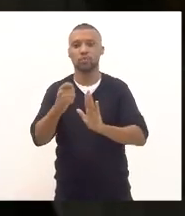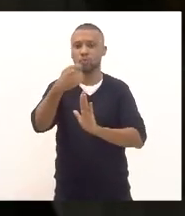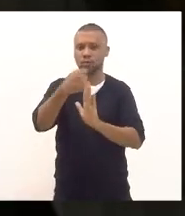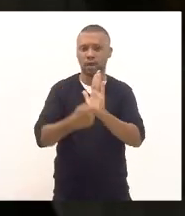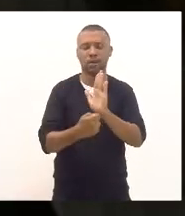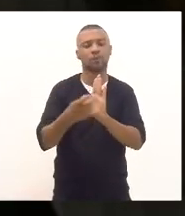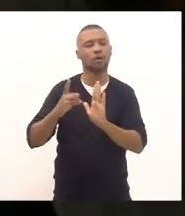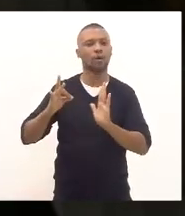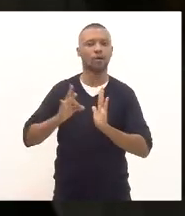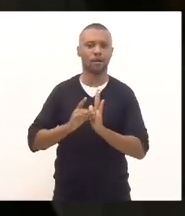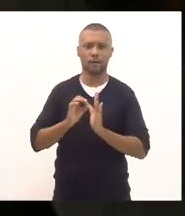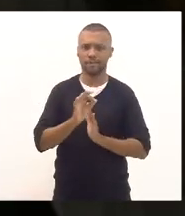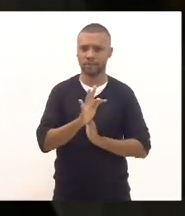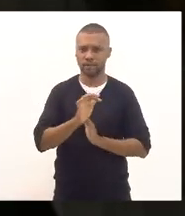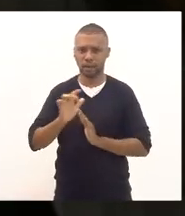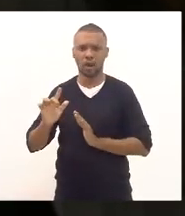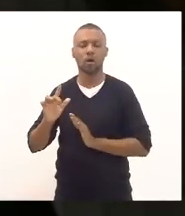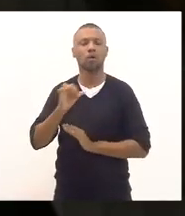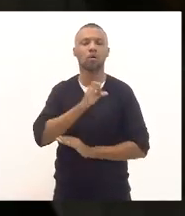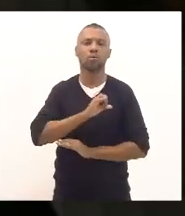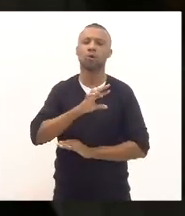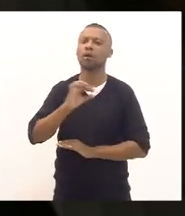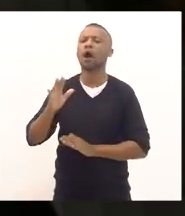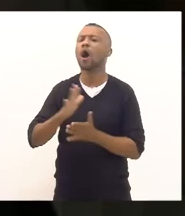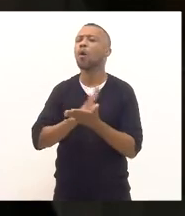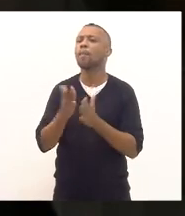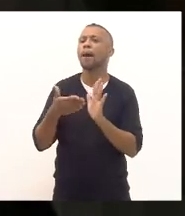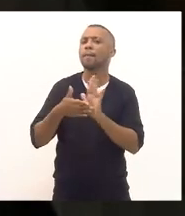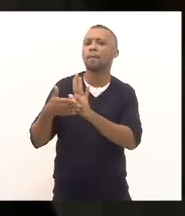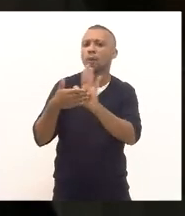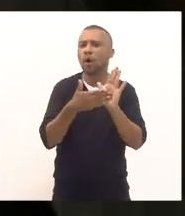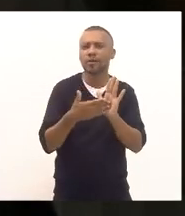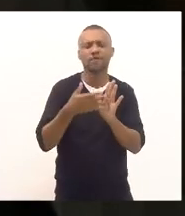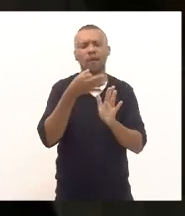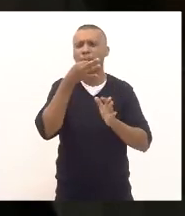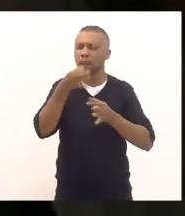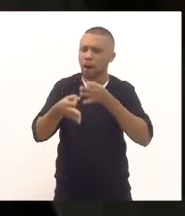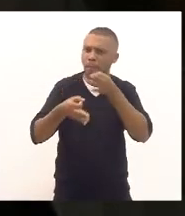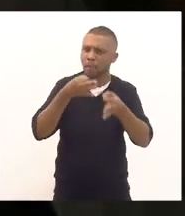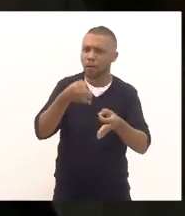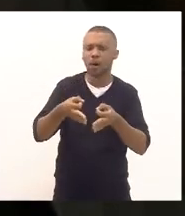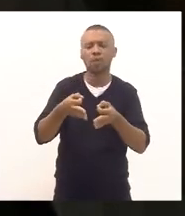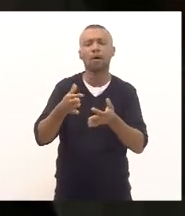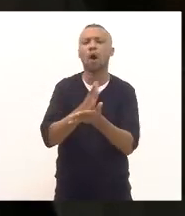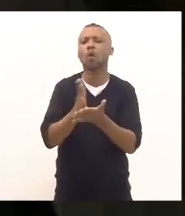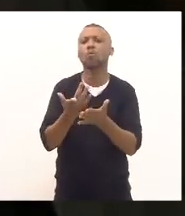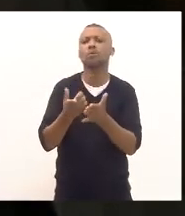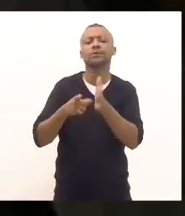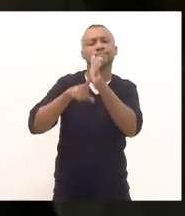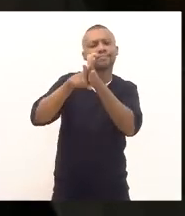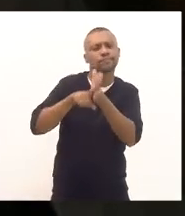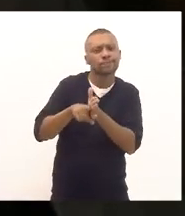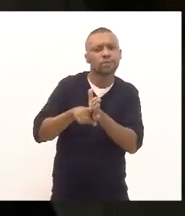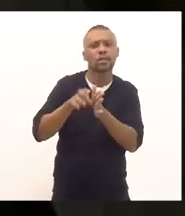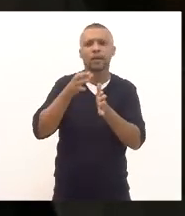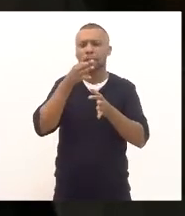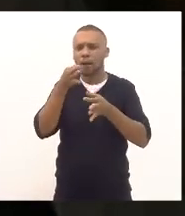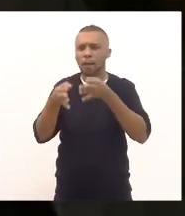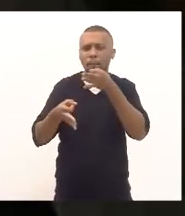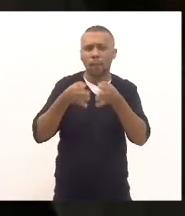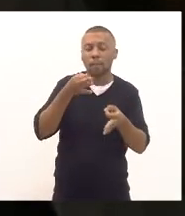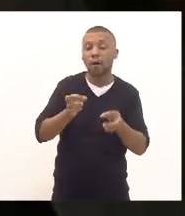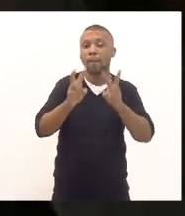nos atos oficiais do Estado do Rio de Janeiro algumas medidas que foram olhares severamente criticados por especialistas assim além das críticas